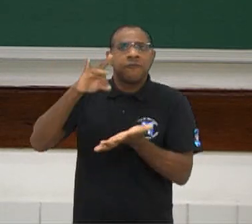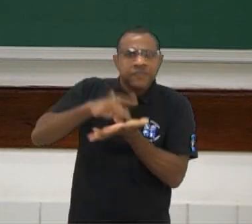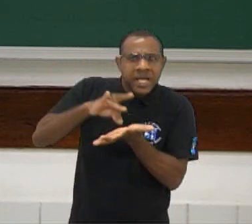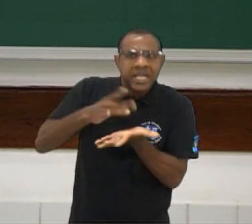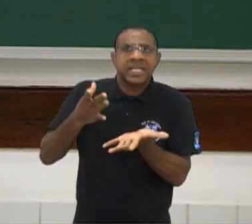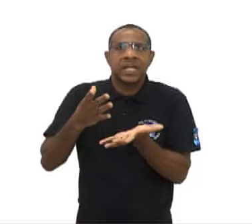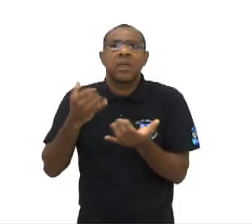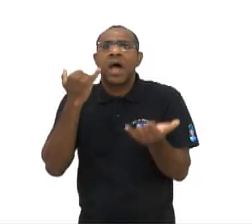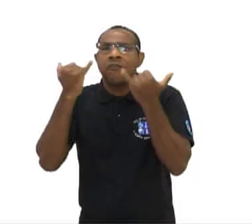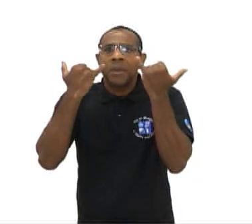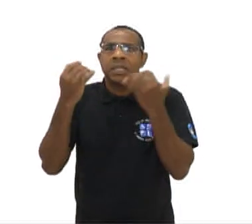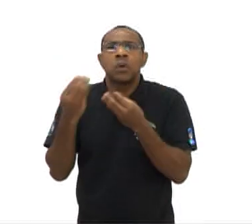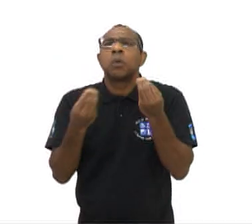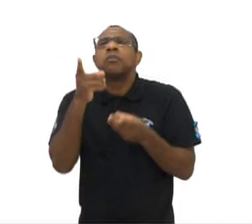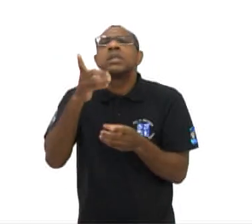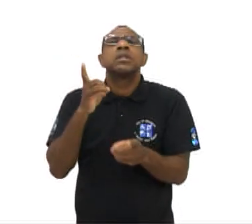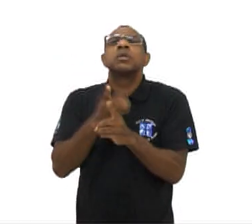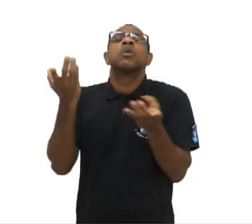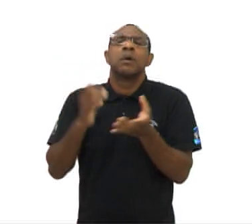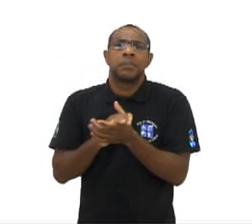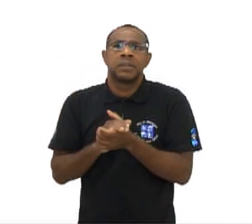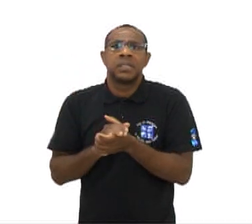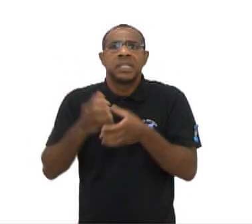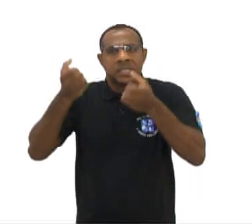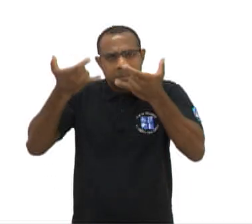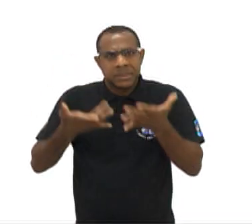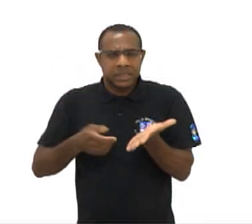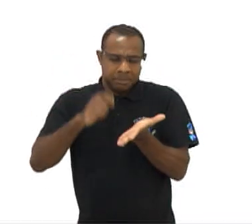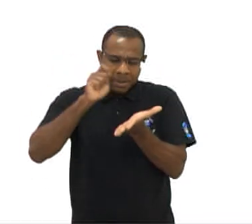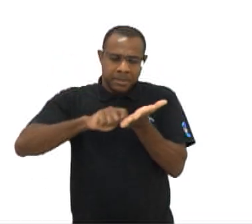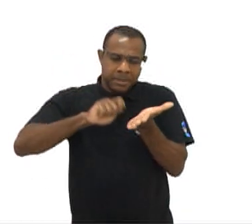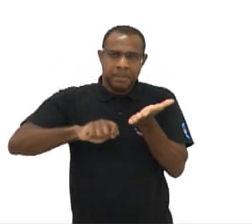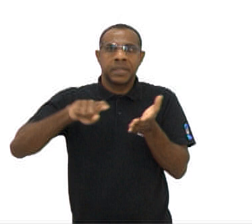caderno e eu volto para a gente continuar.